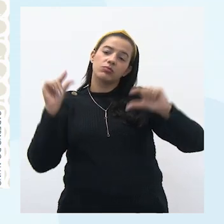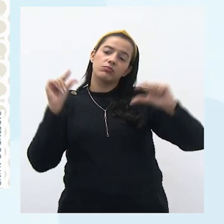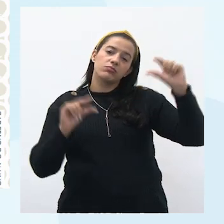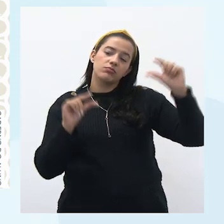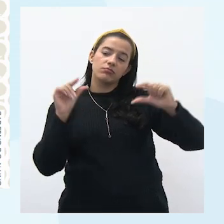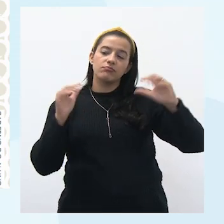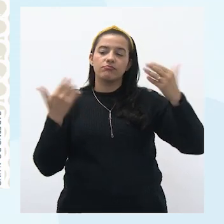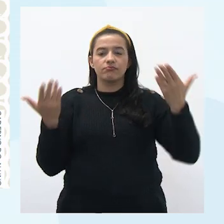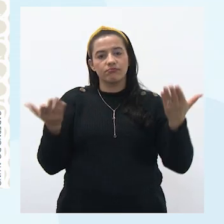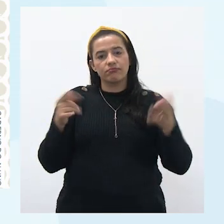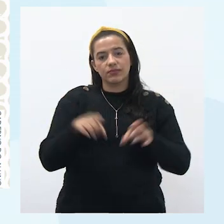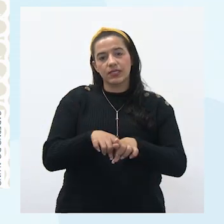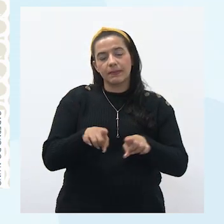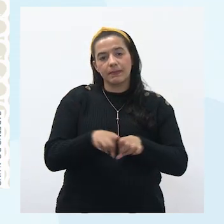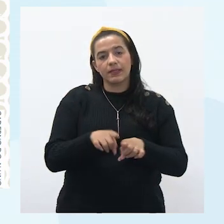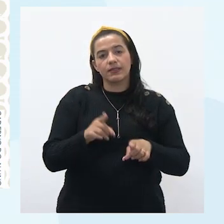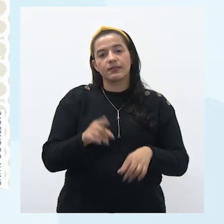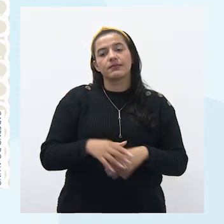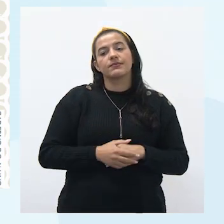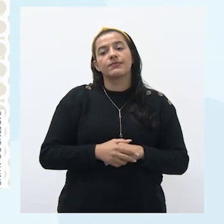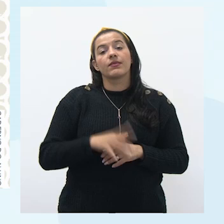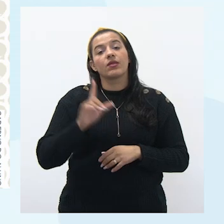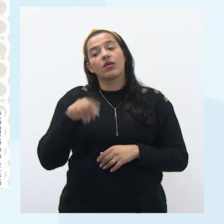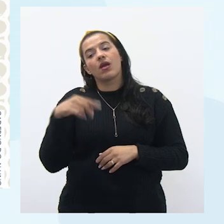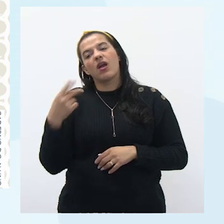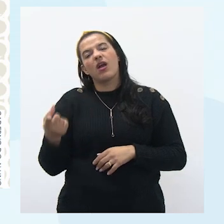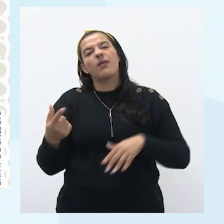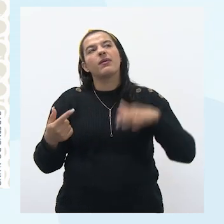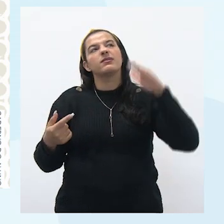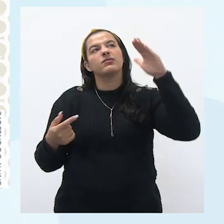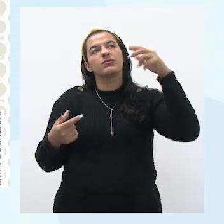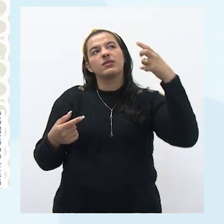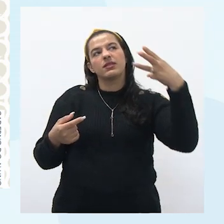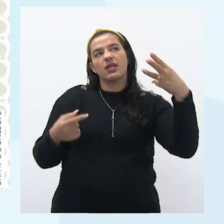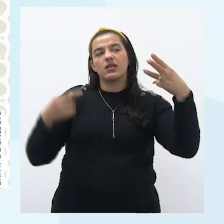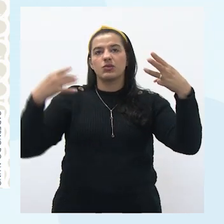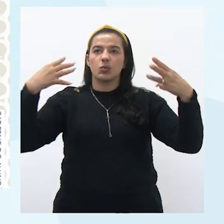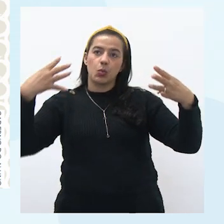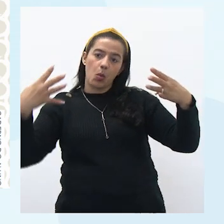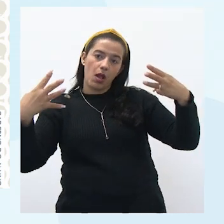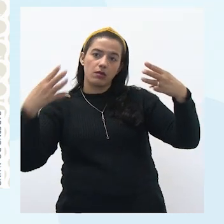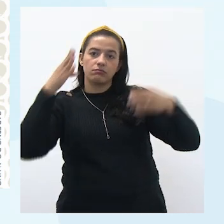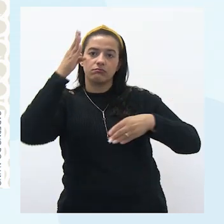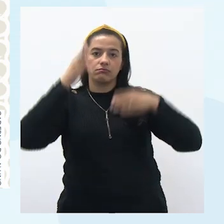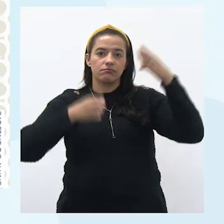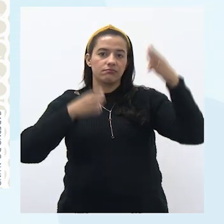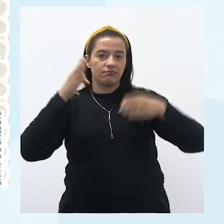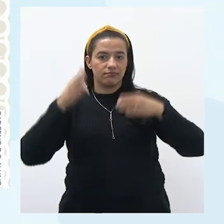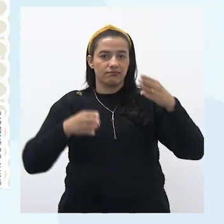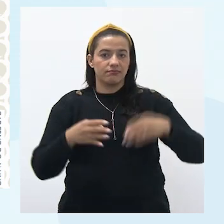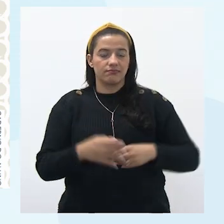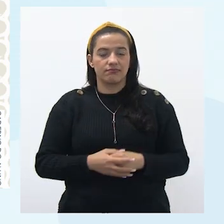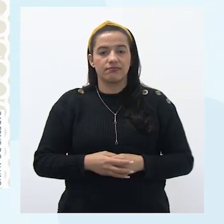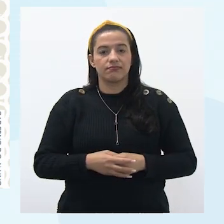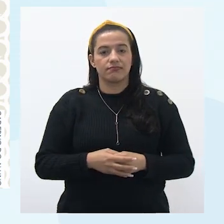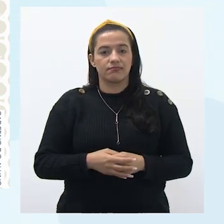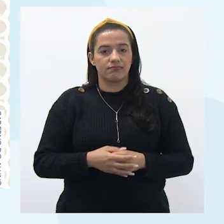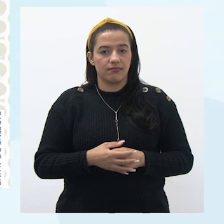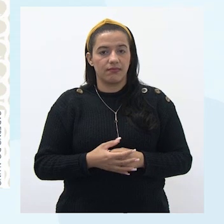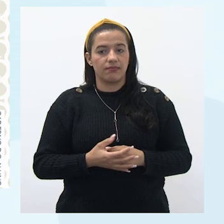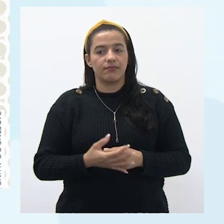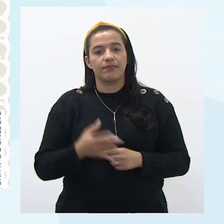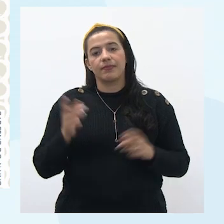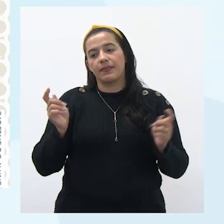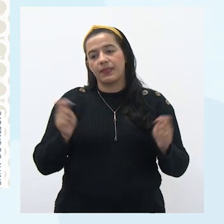eu continuo no intermediário, mas com mais um pé em um ou mais com um pé no outro. Ou até eu posso